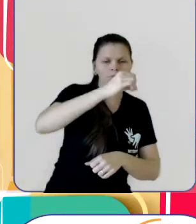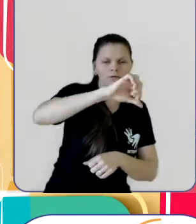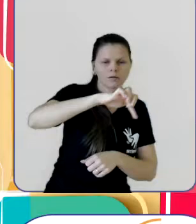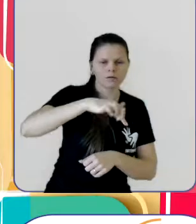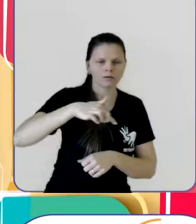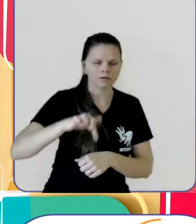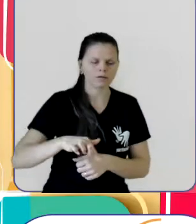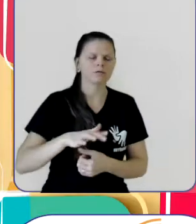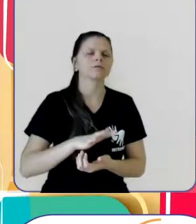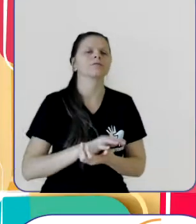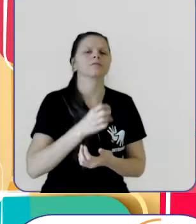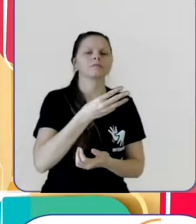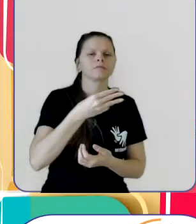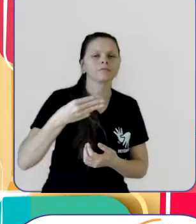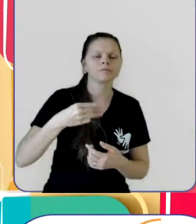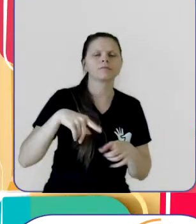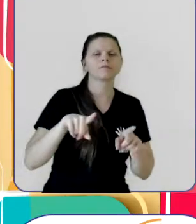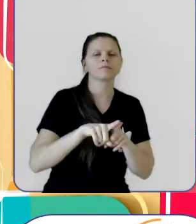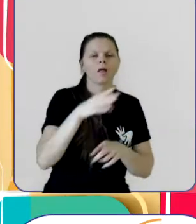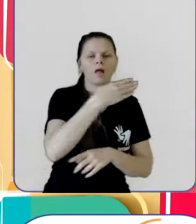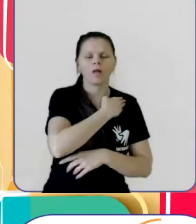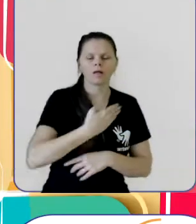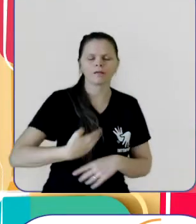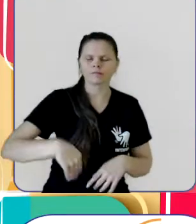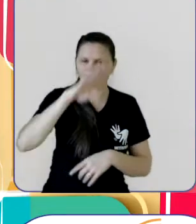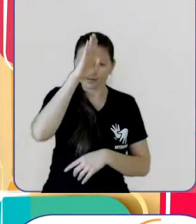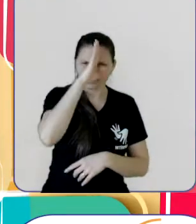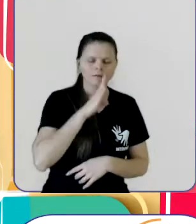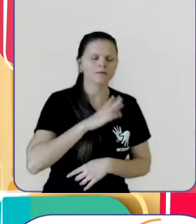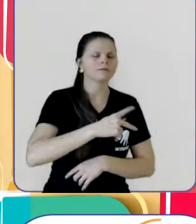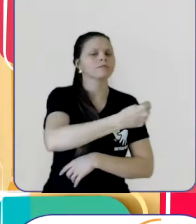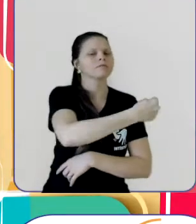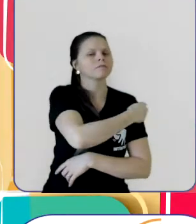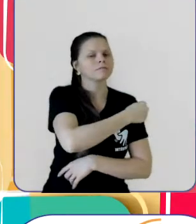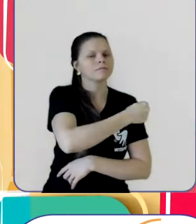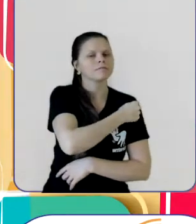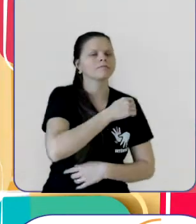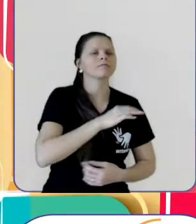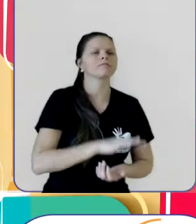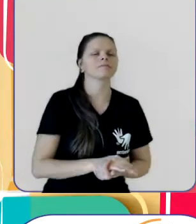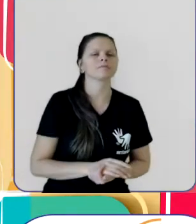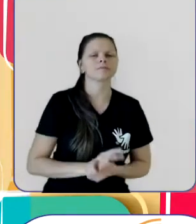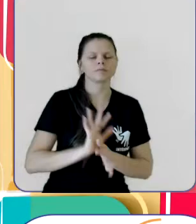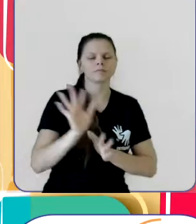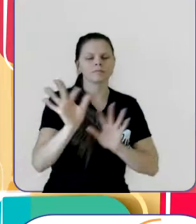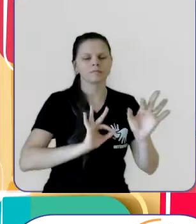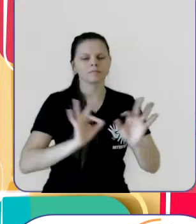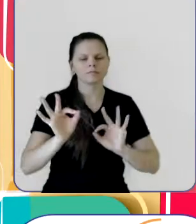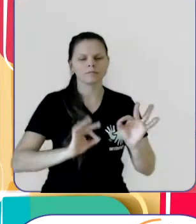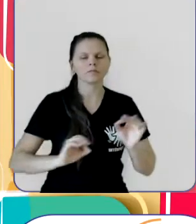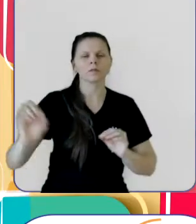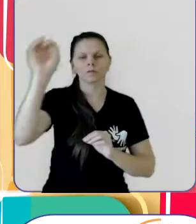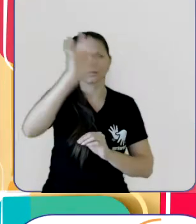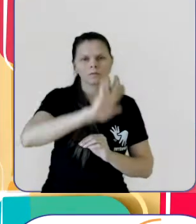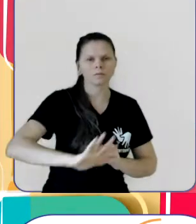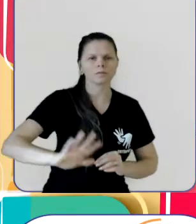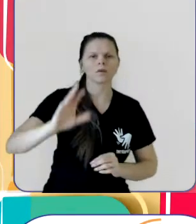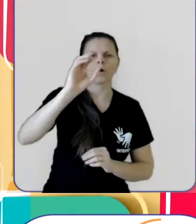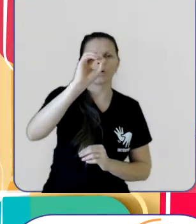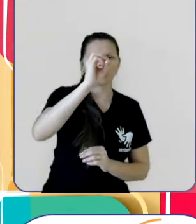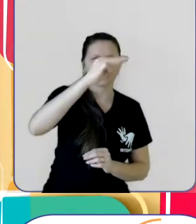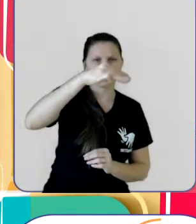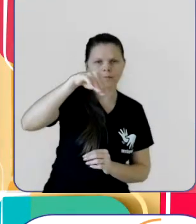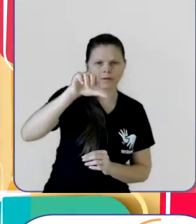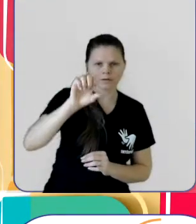1973 e garante o processo gratuito de todas as vacinas recomendadas pela Organização Mundial de Saúde,